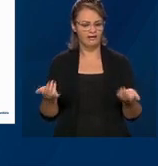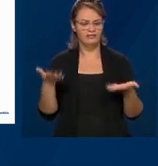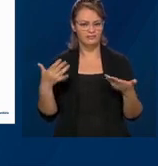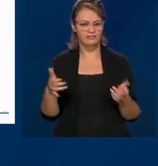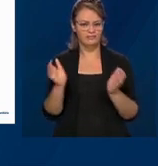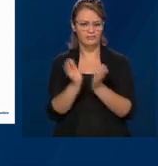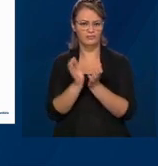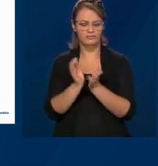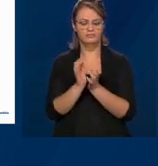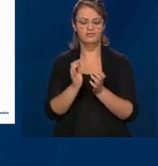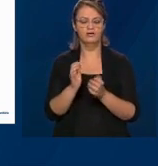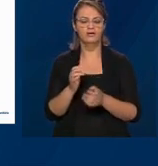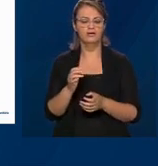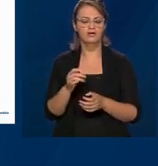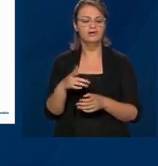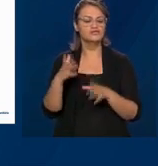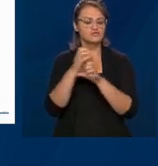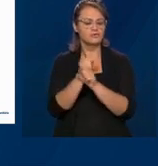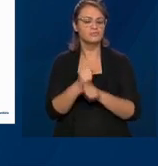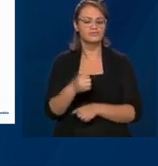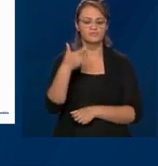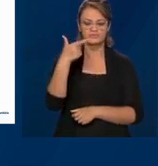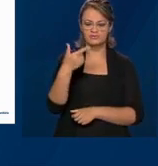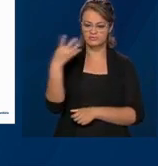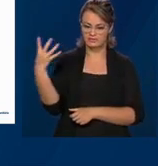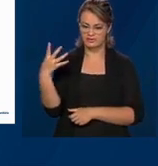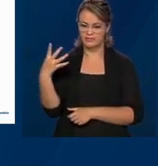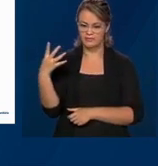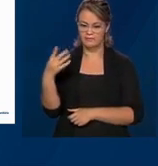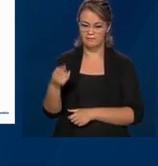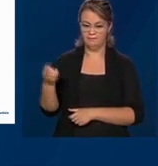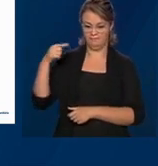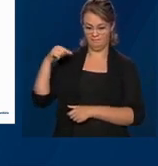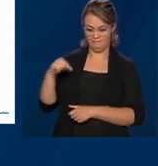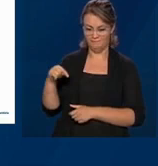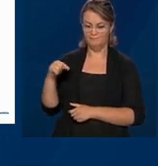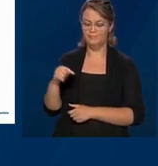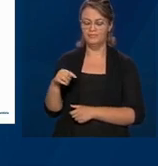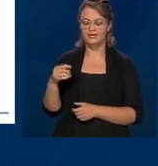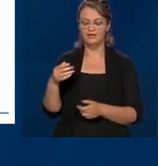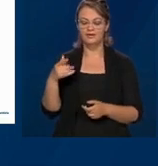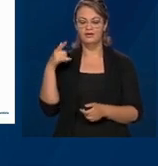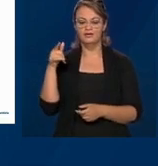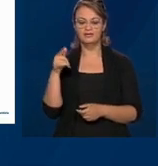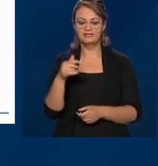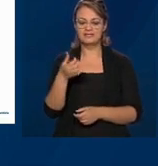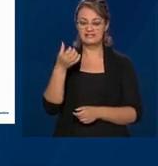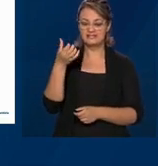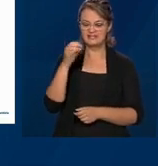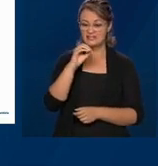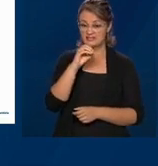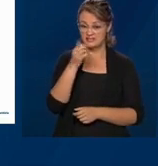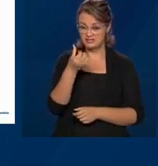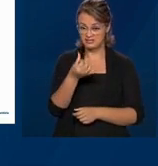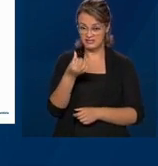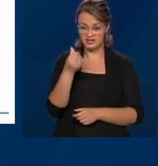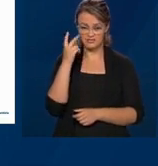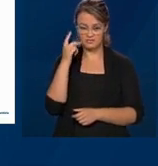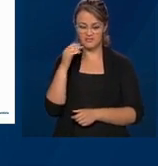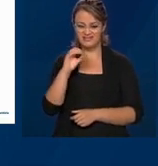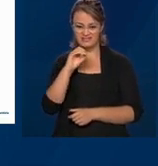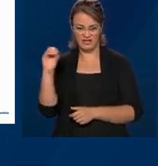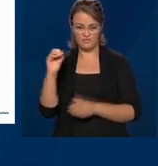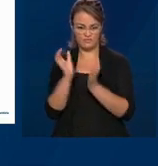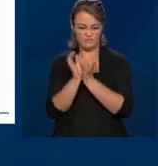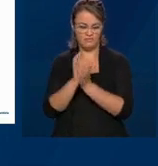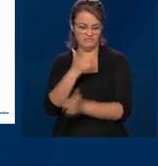grupo placebo, total 244. Moderado, nós tivemos 6 casos no grupo placebo e 0 no grupo vacinado,